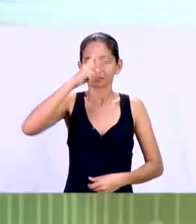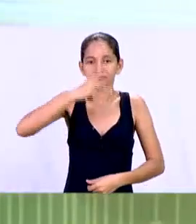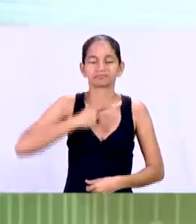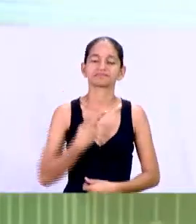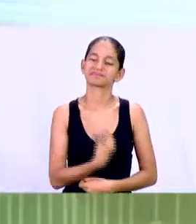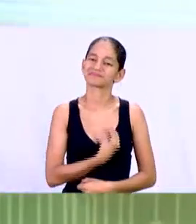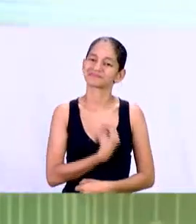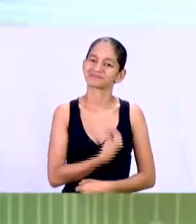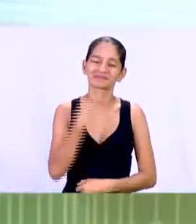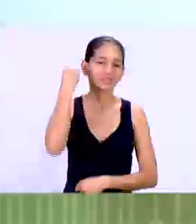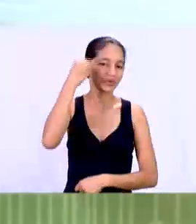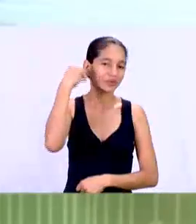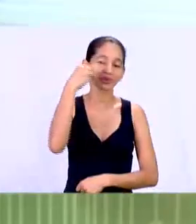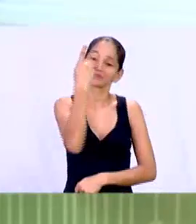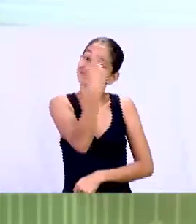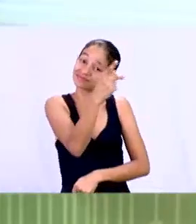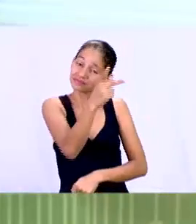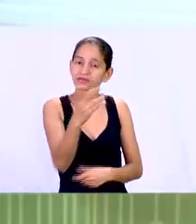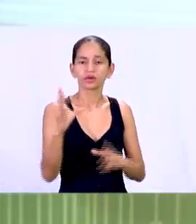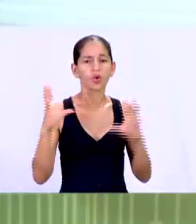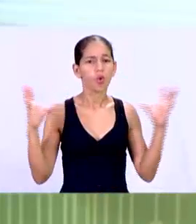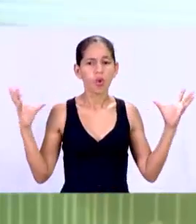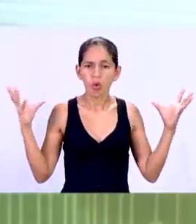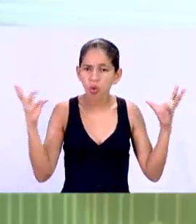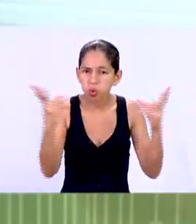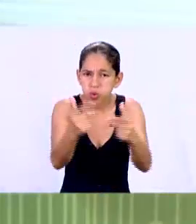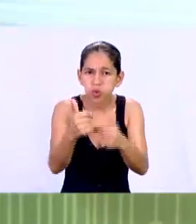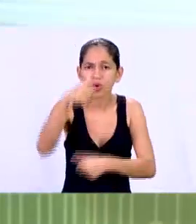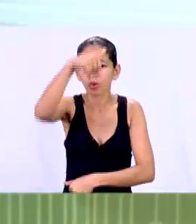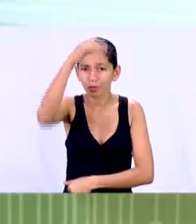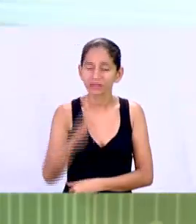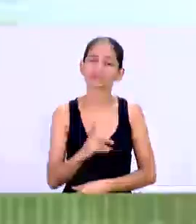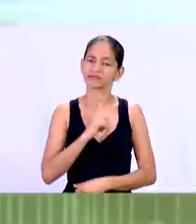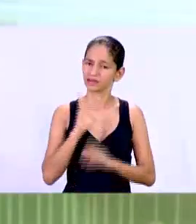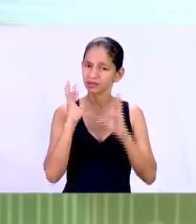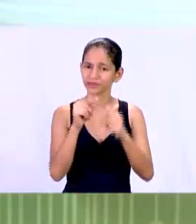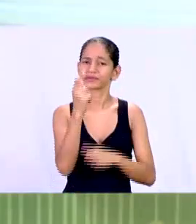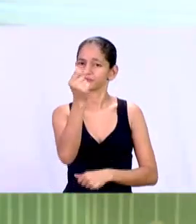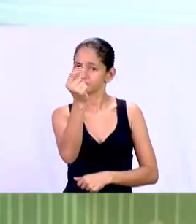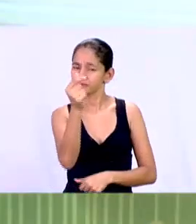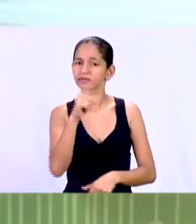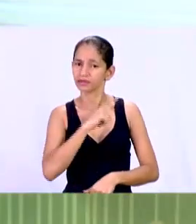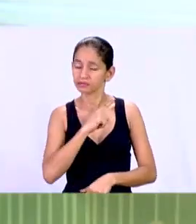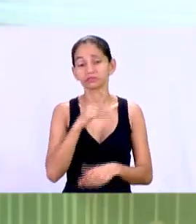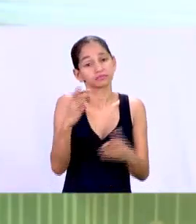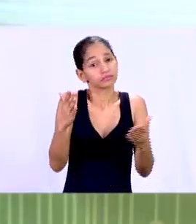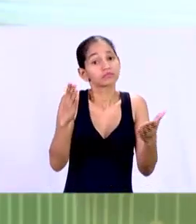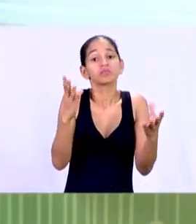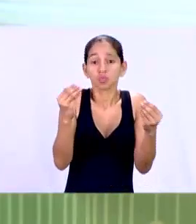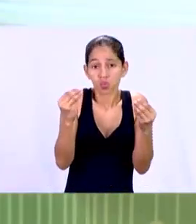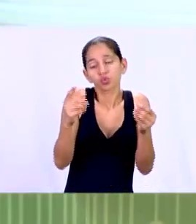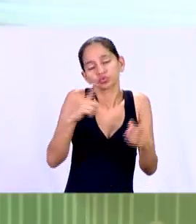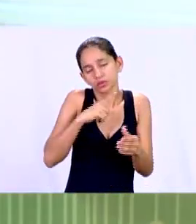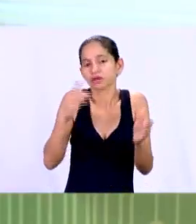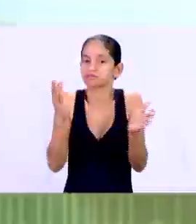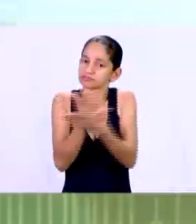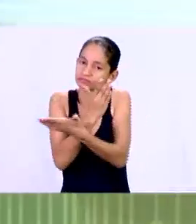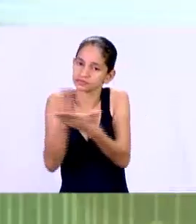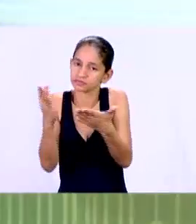o pão. Mas isso não quer dizer que milhares de brasileiros não têm R$1 para comprar o pão. né? Então, essa